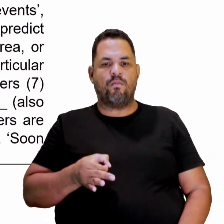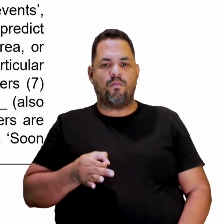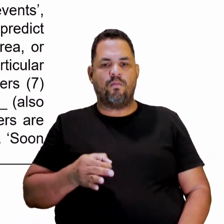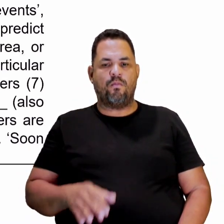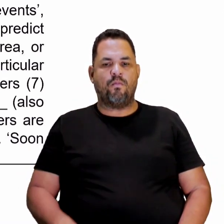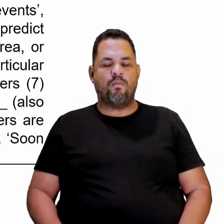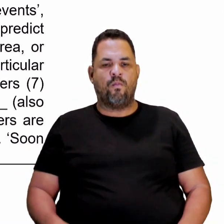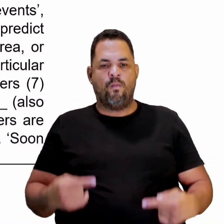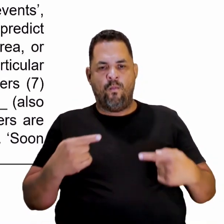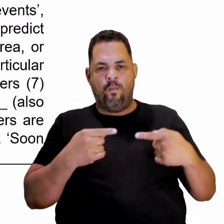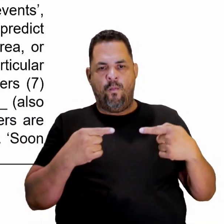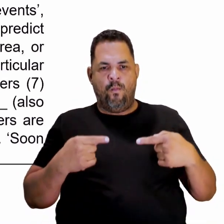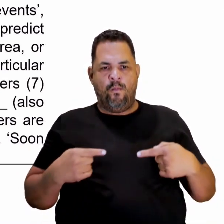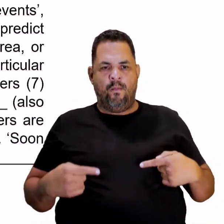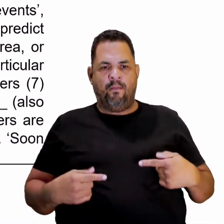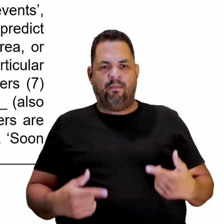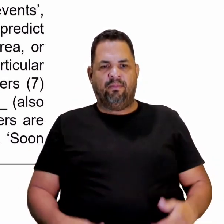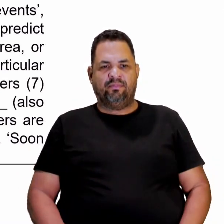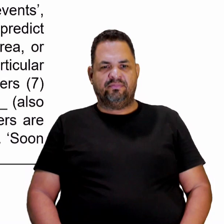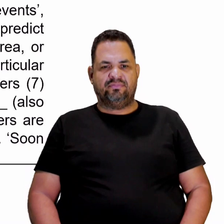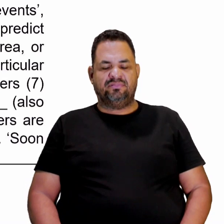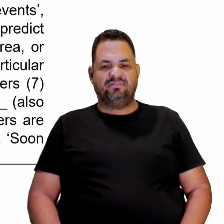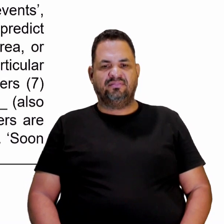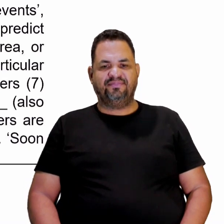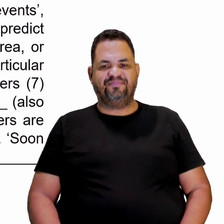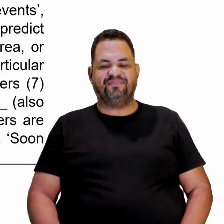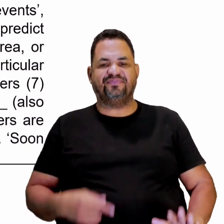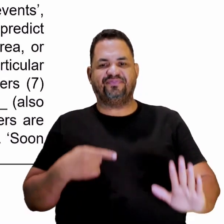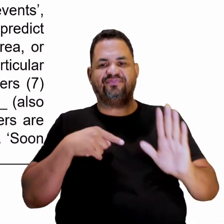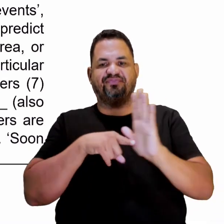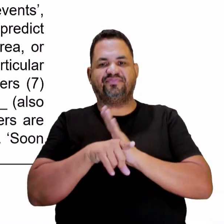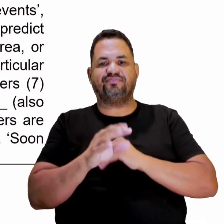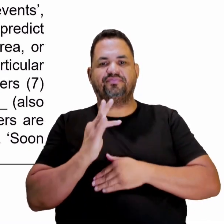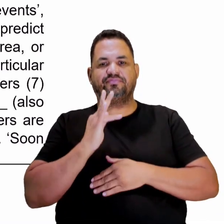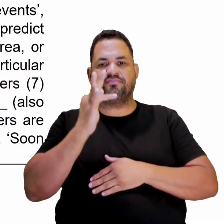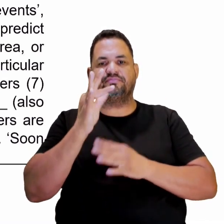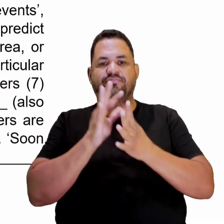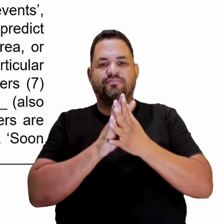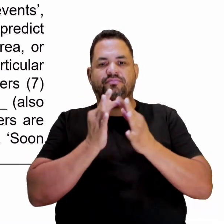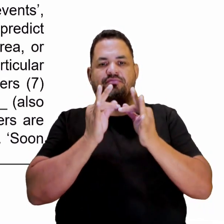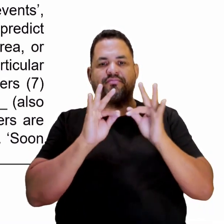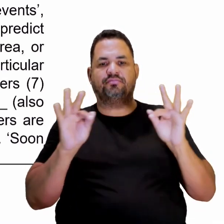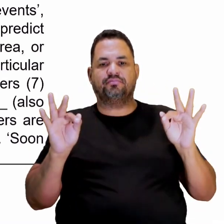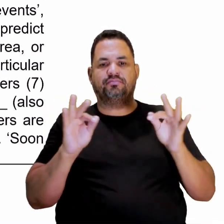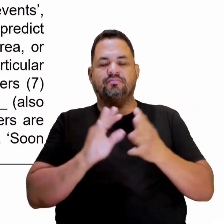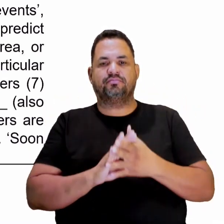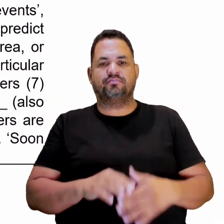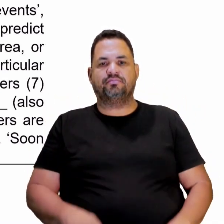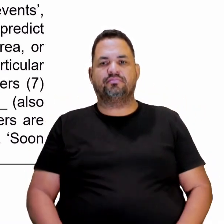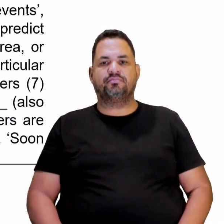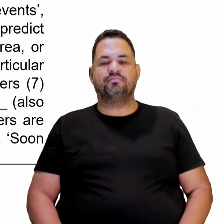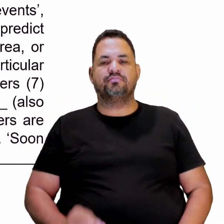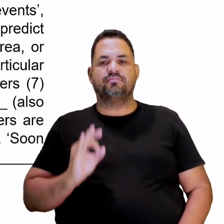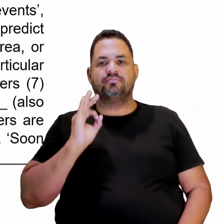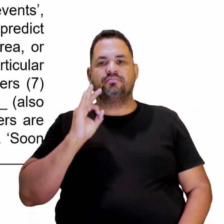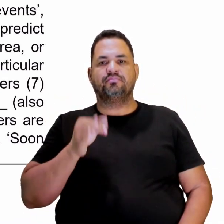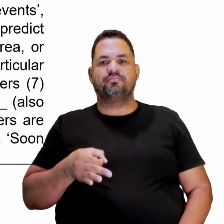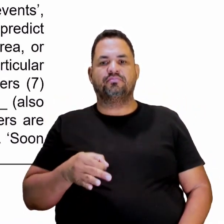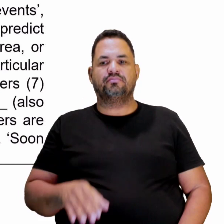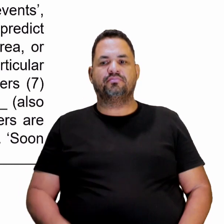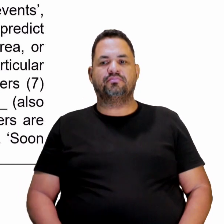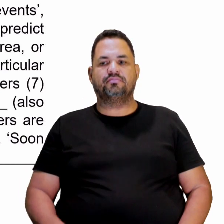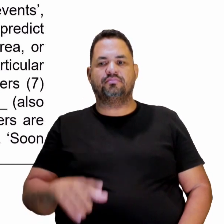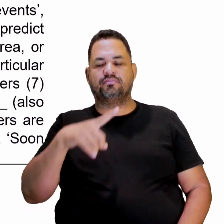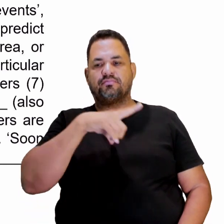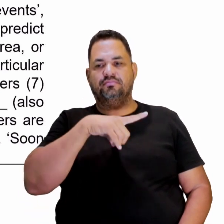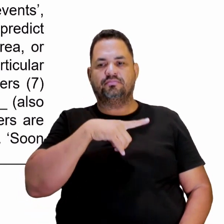corretamente, de acordo com o que está pedido aqui. Futuro simples, no futuro com will, certo? E aí